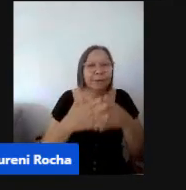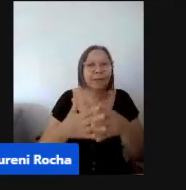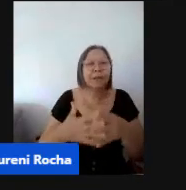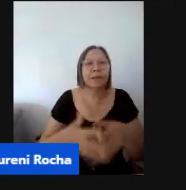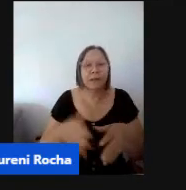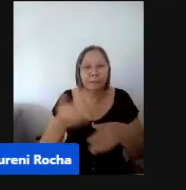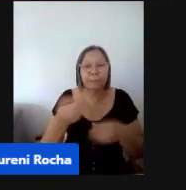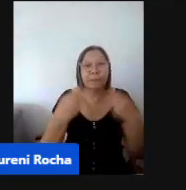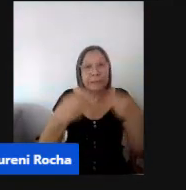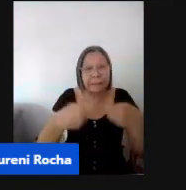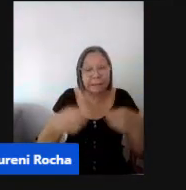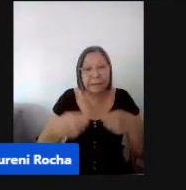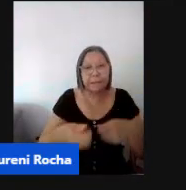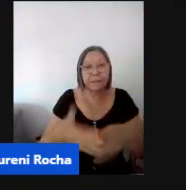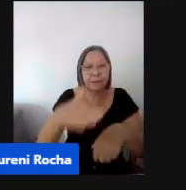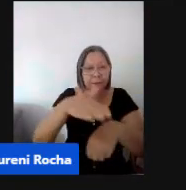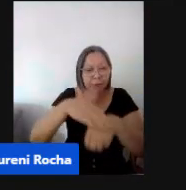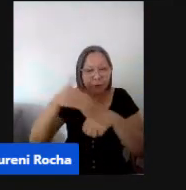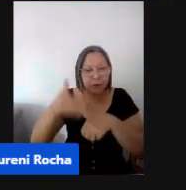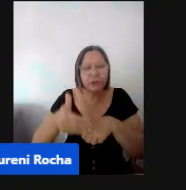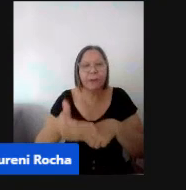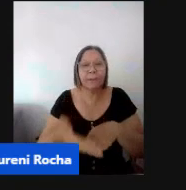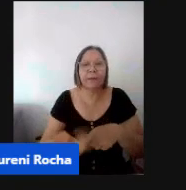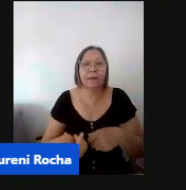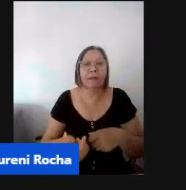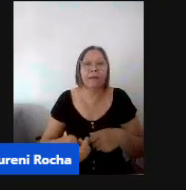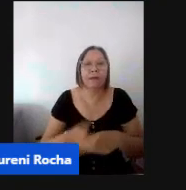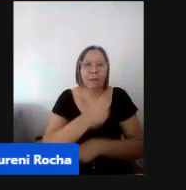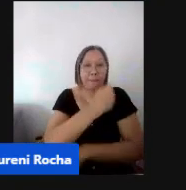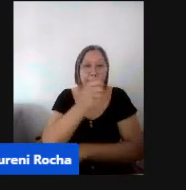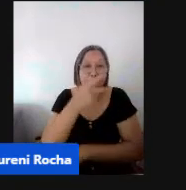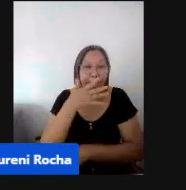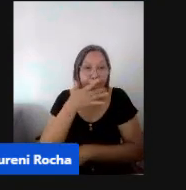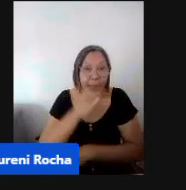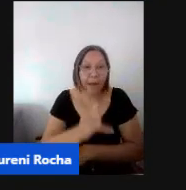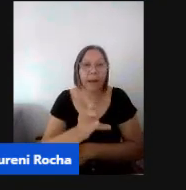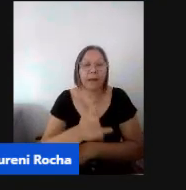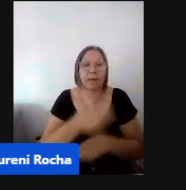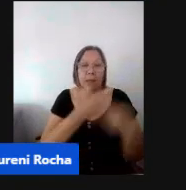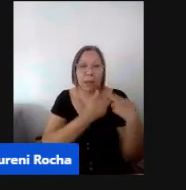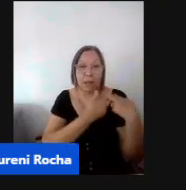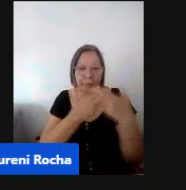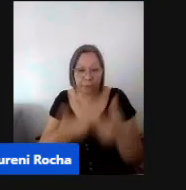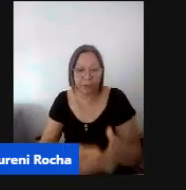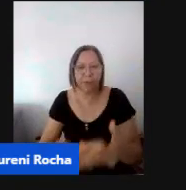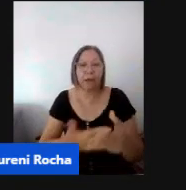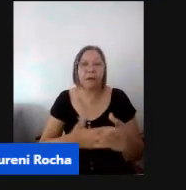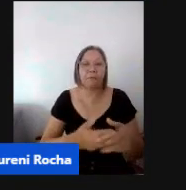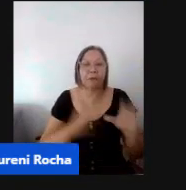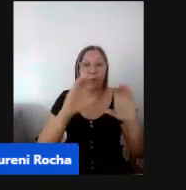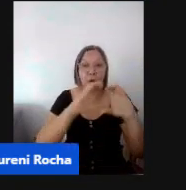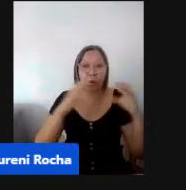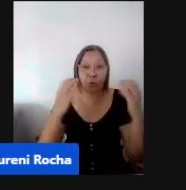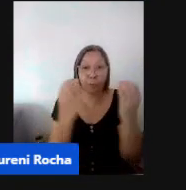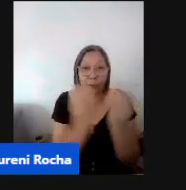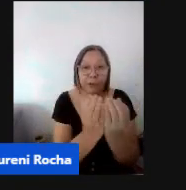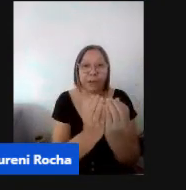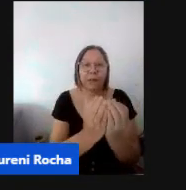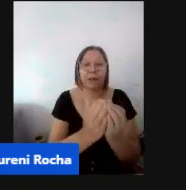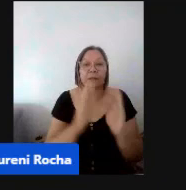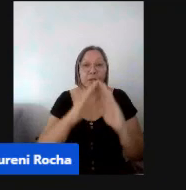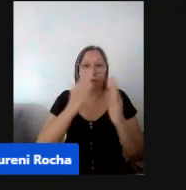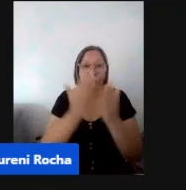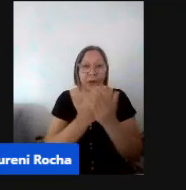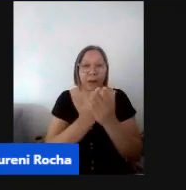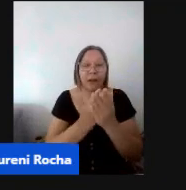chame a comunidade escolar, porque nós estamos falando de informação que vai gerar prevenção da saúde, que vai